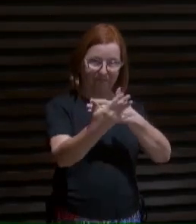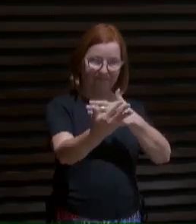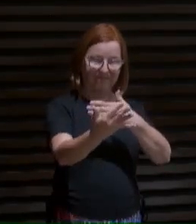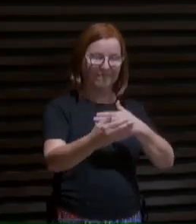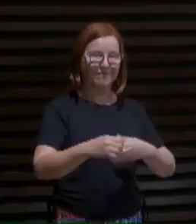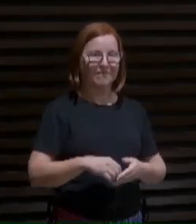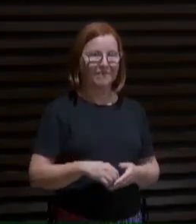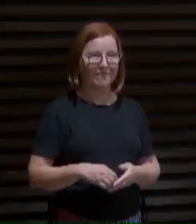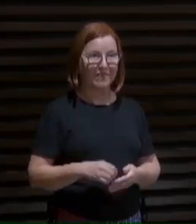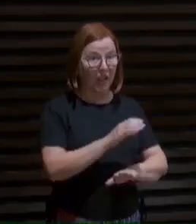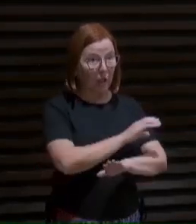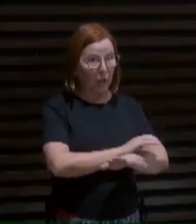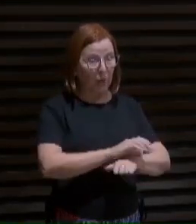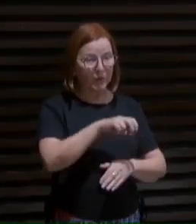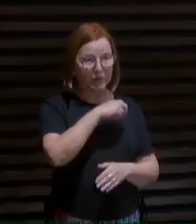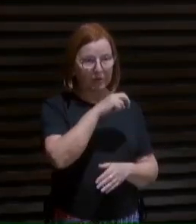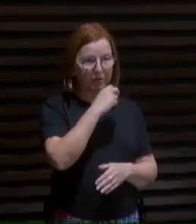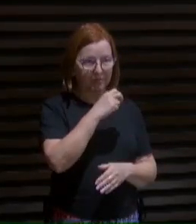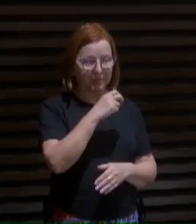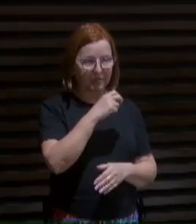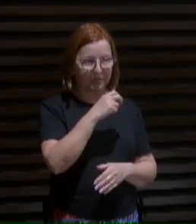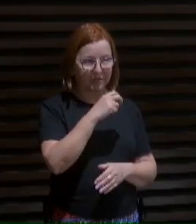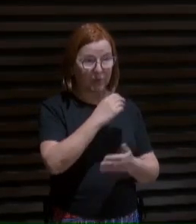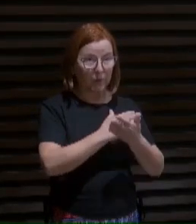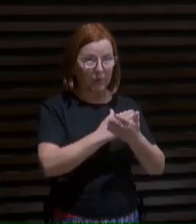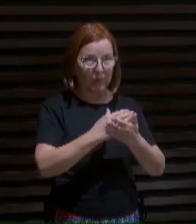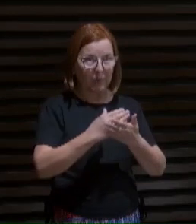a cultura da serpente penetra o Éden,